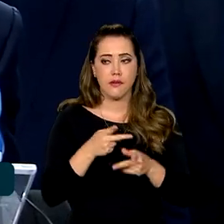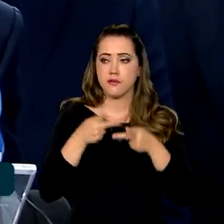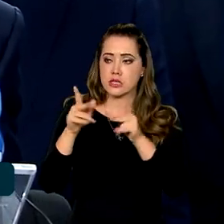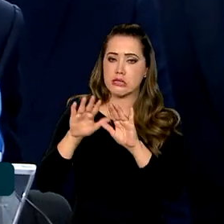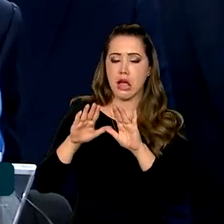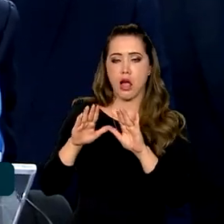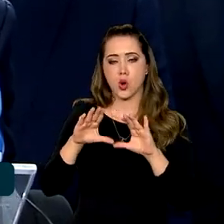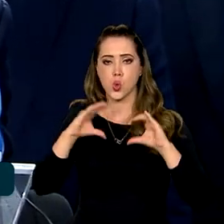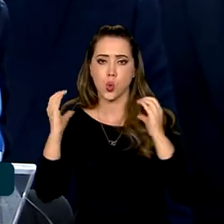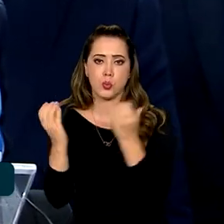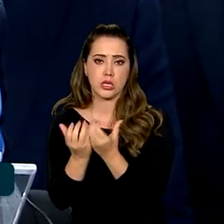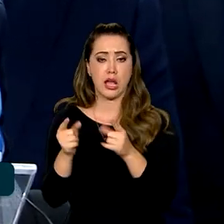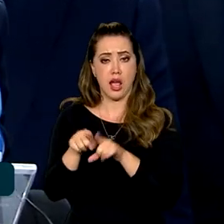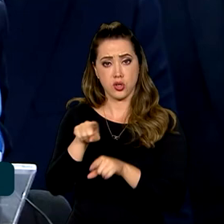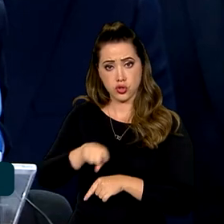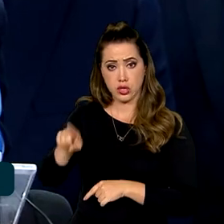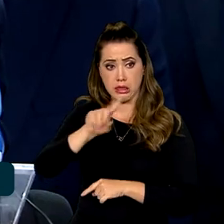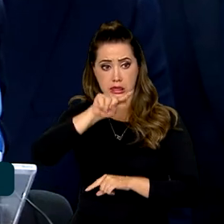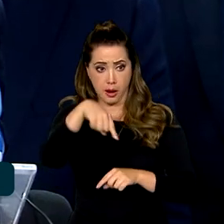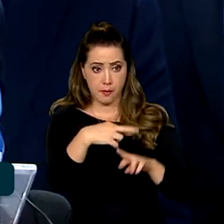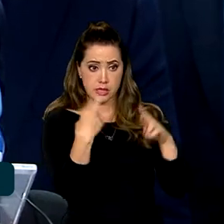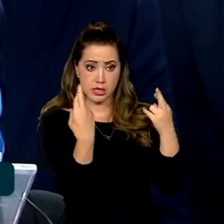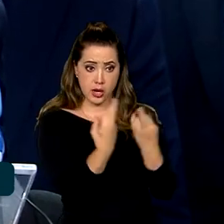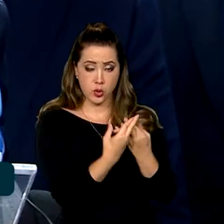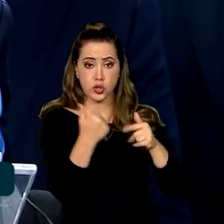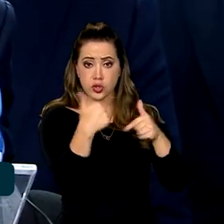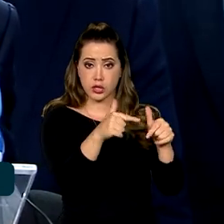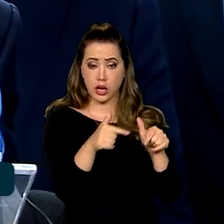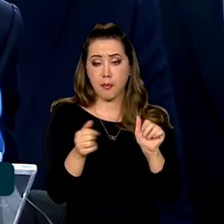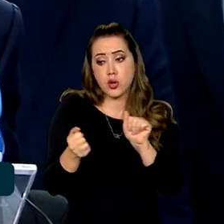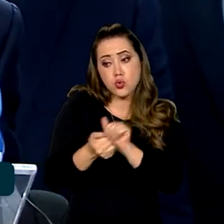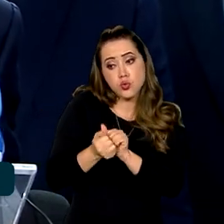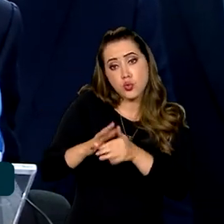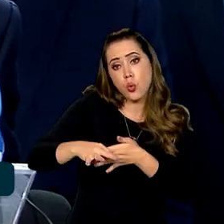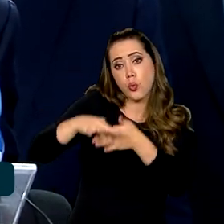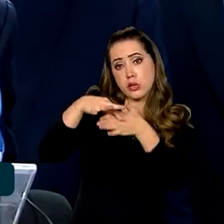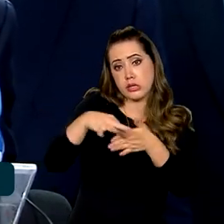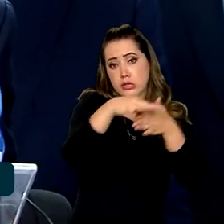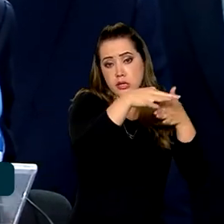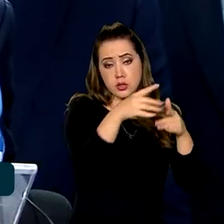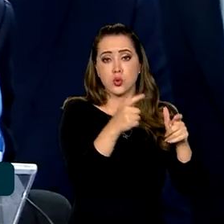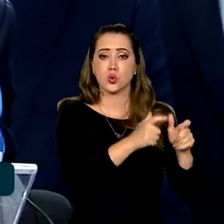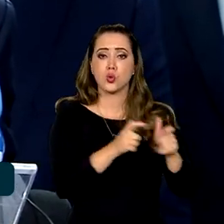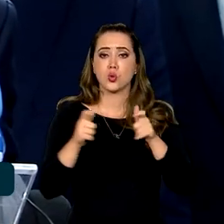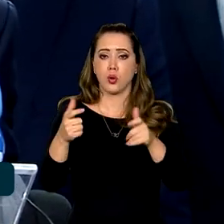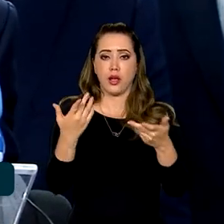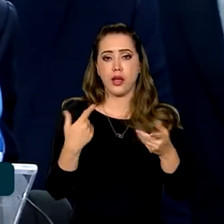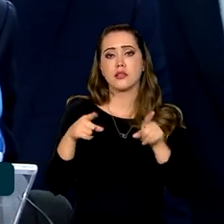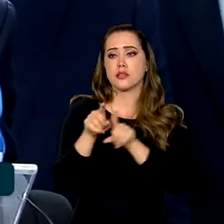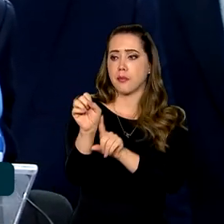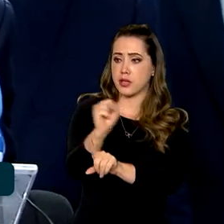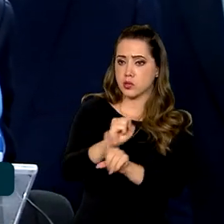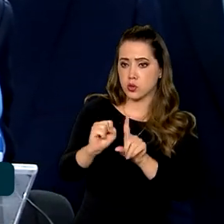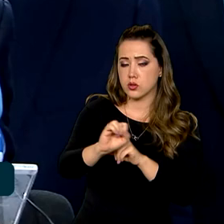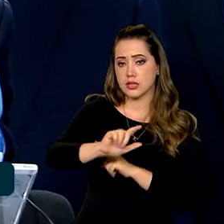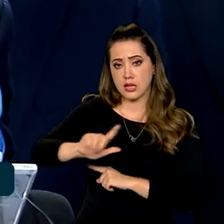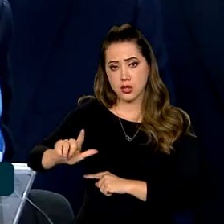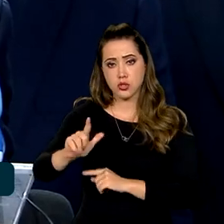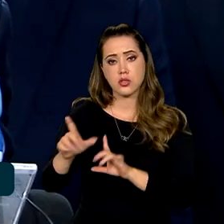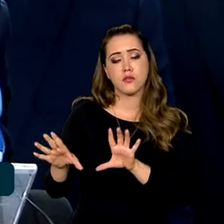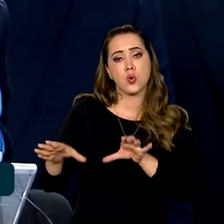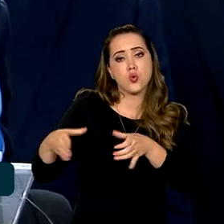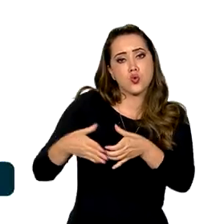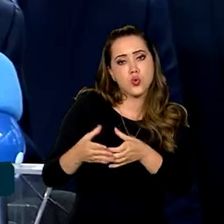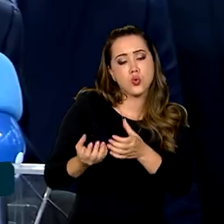uma reunião de trabalho com lideranças da região e também sociedade civil e